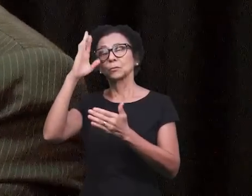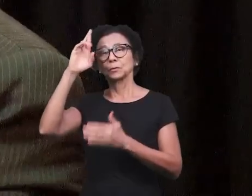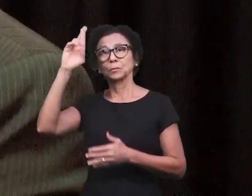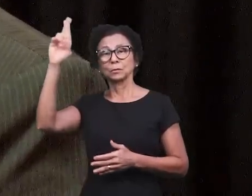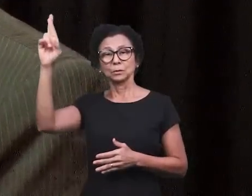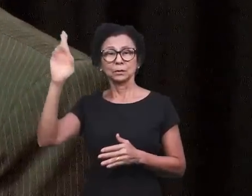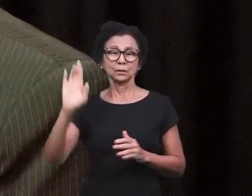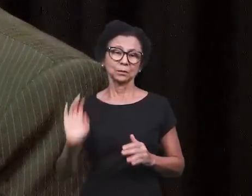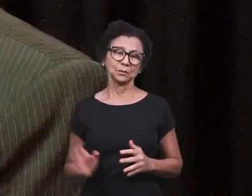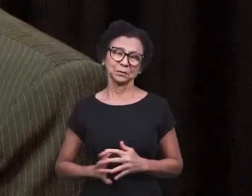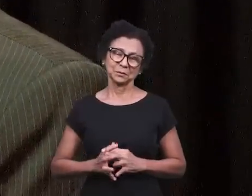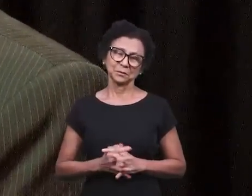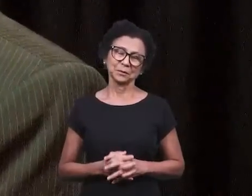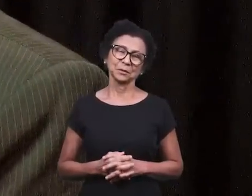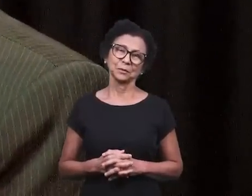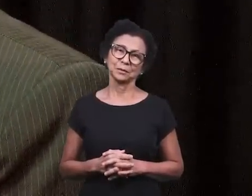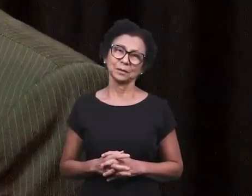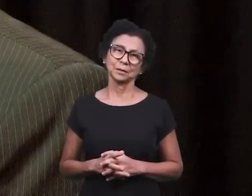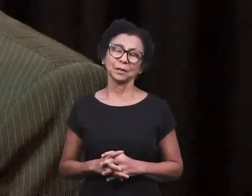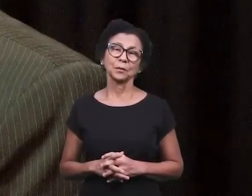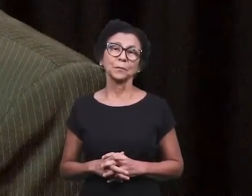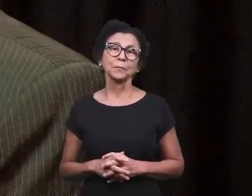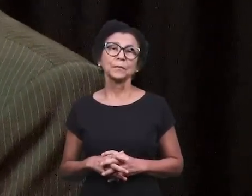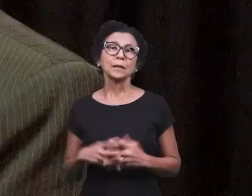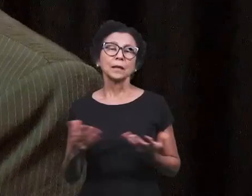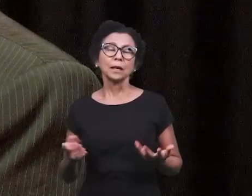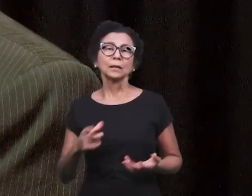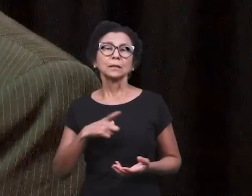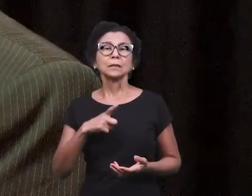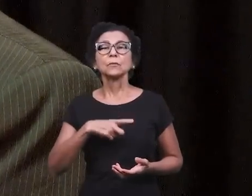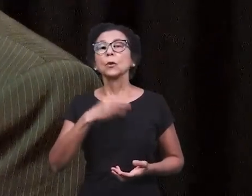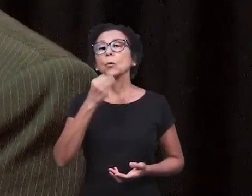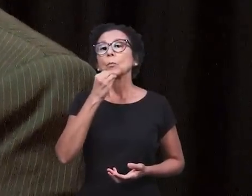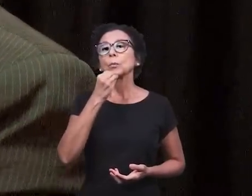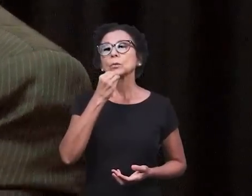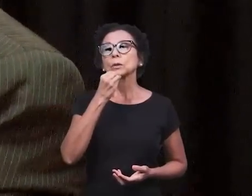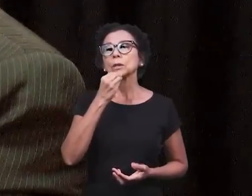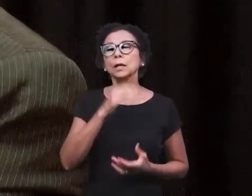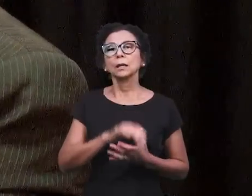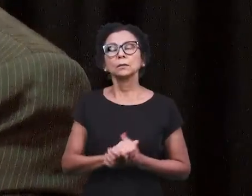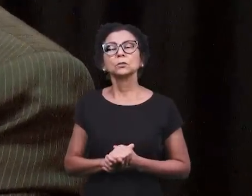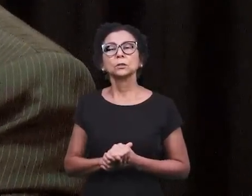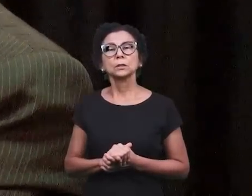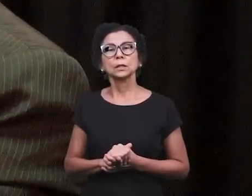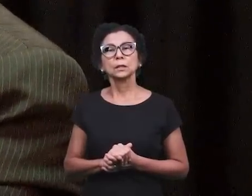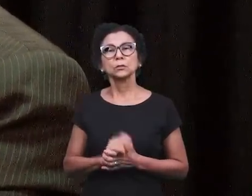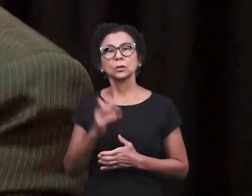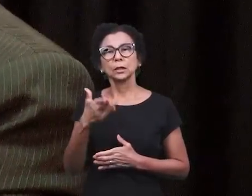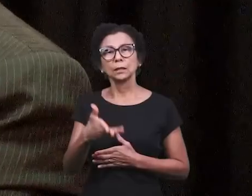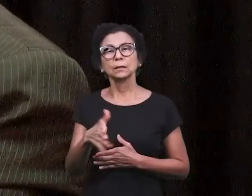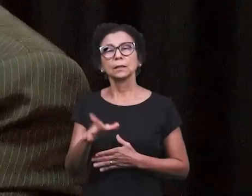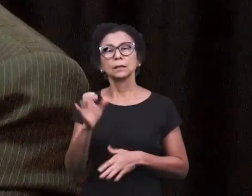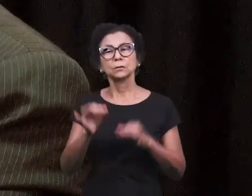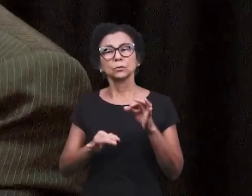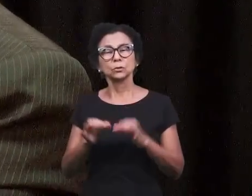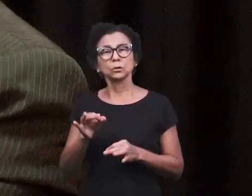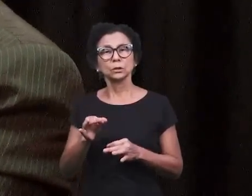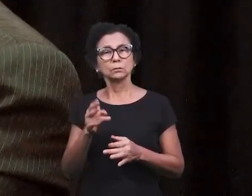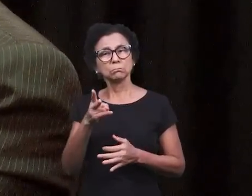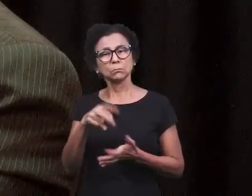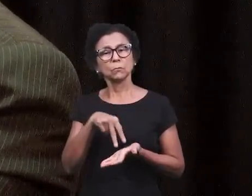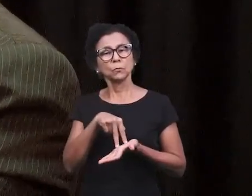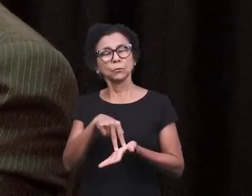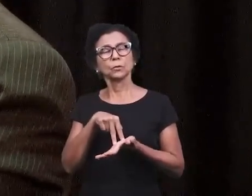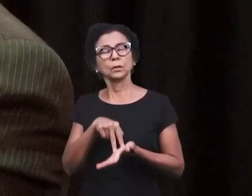e surgiu, então, essa oportunidade de entrarmos e permanecermos, porque o Senhor foi aos poucos, né? Mais